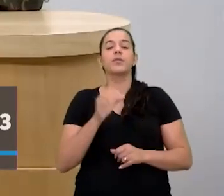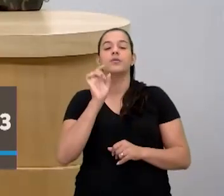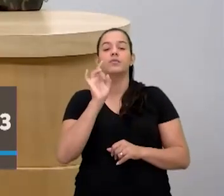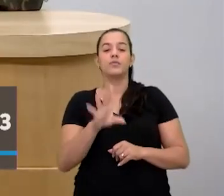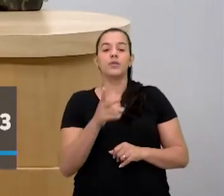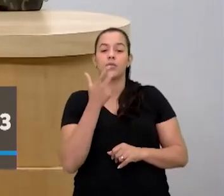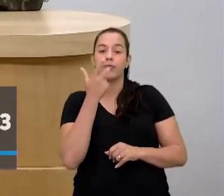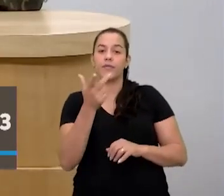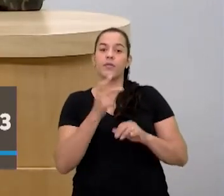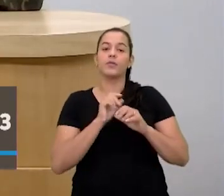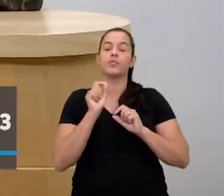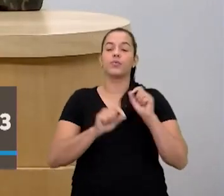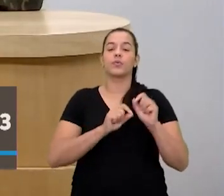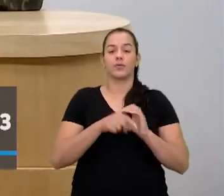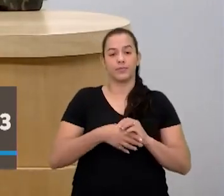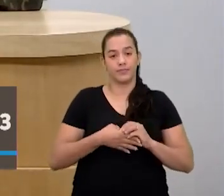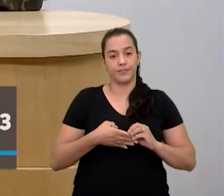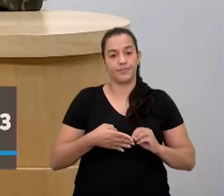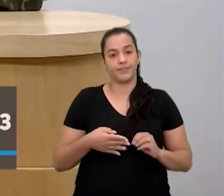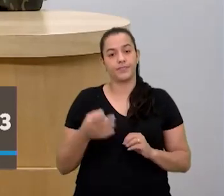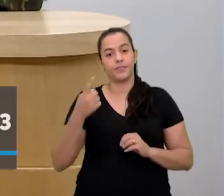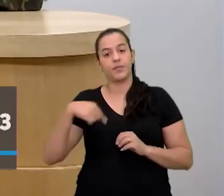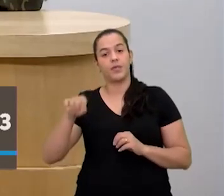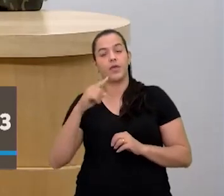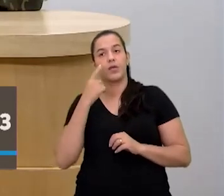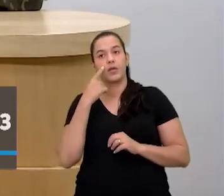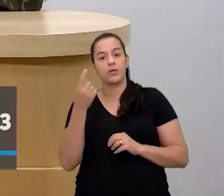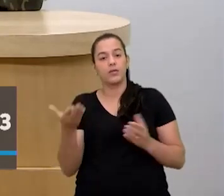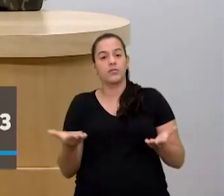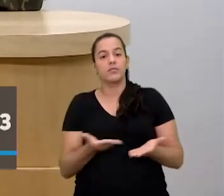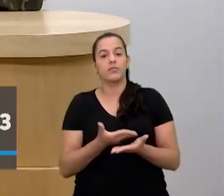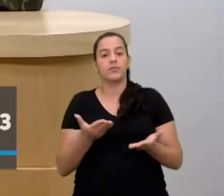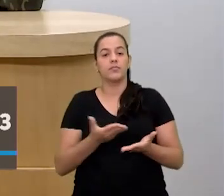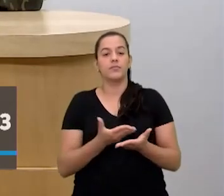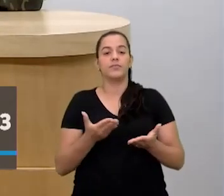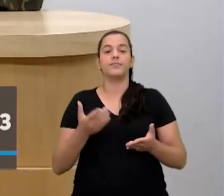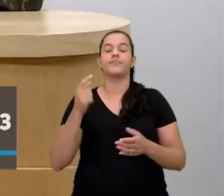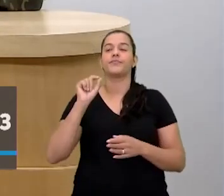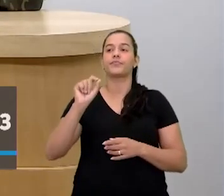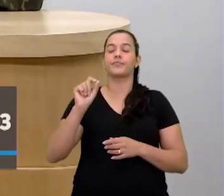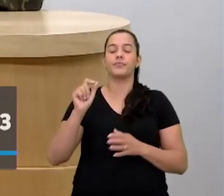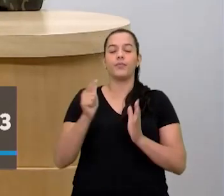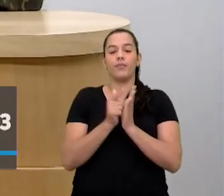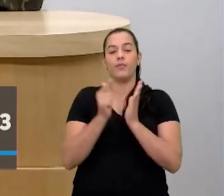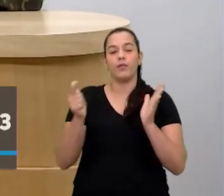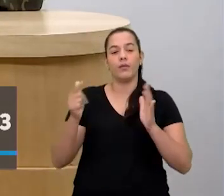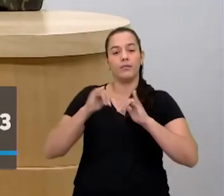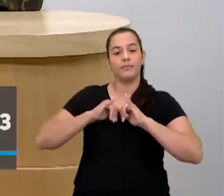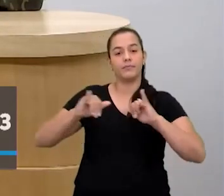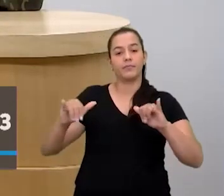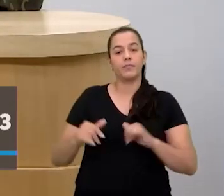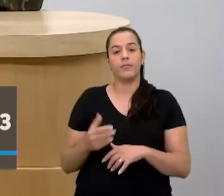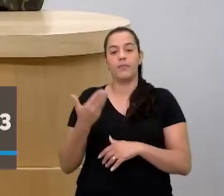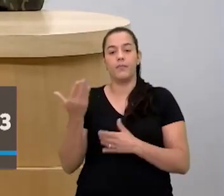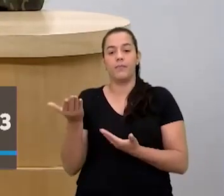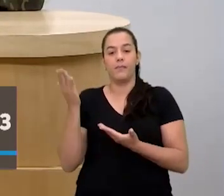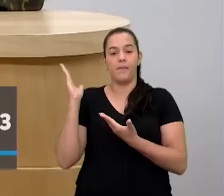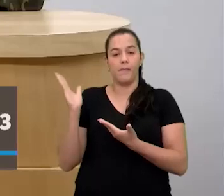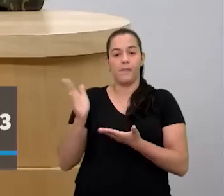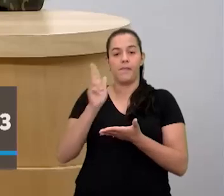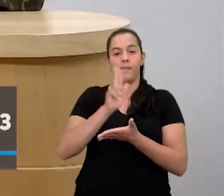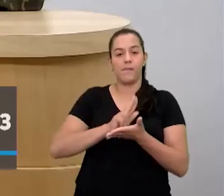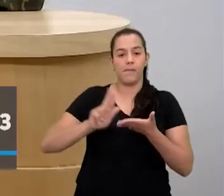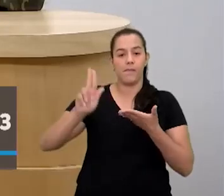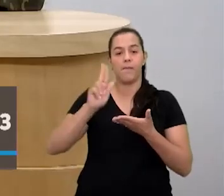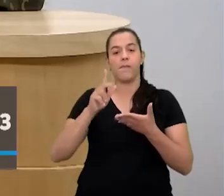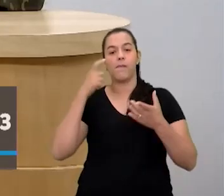estão falando sobre isso. Exatamente. Agora voltamos aqui também a partir de manchetes de um jornal. Esse jornal, ó, tá aqui, jornal da USP, claro, ele